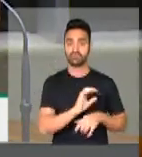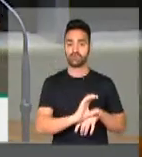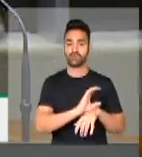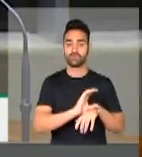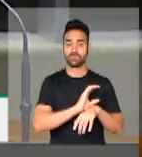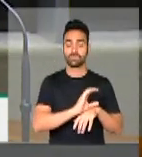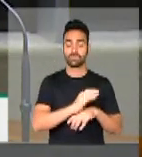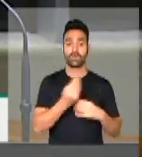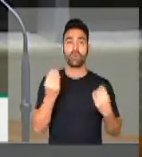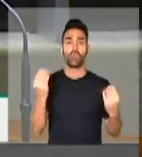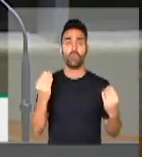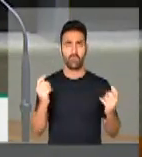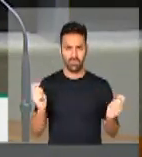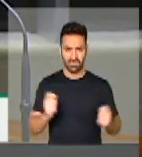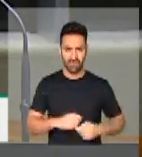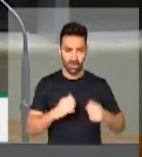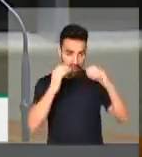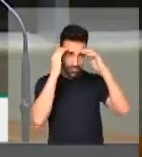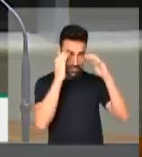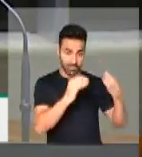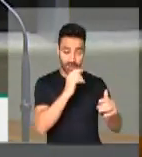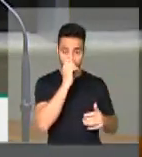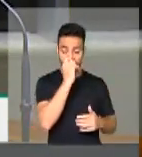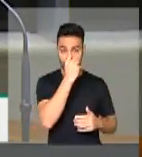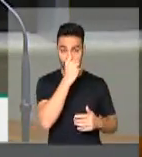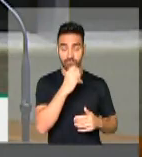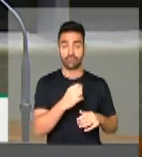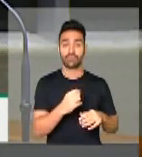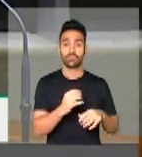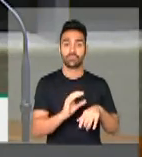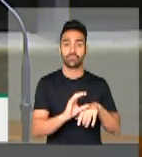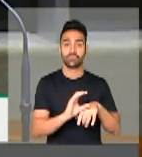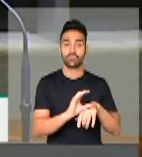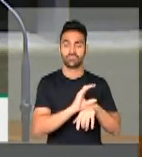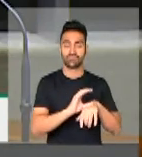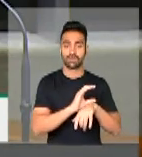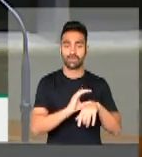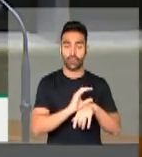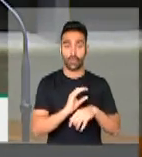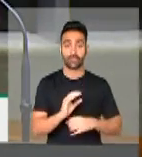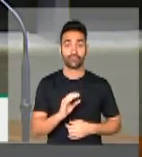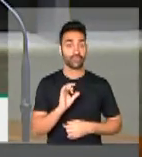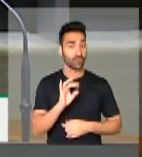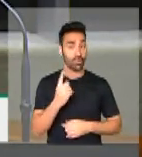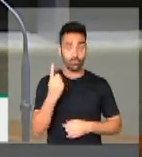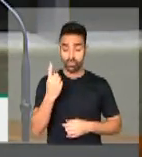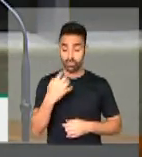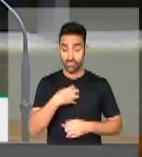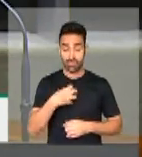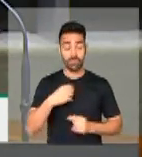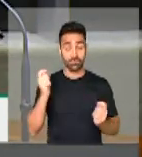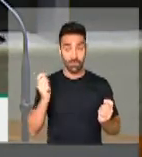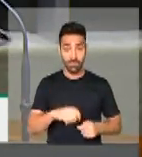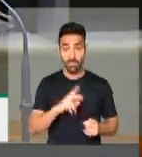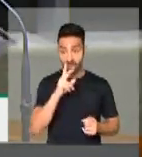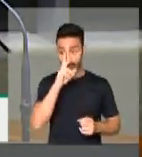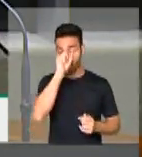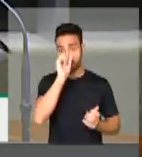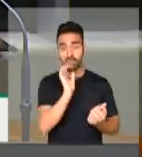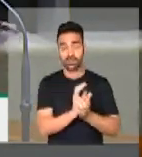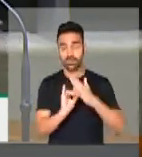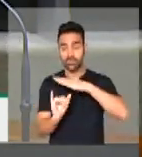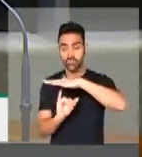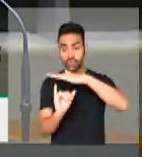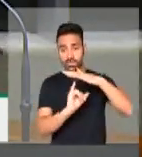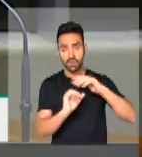se faz cumprir a Constituição? Não há outro caminho, senão fortalecer as instituições que podem